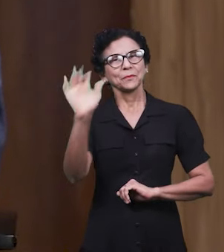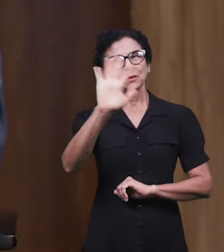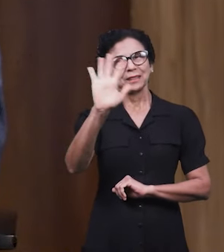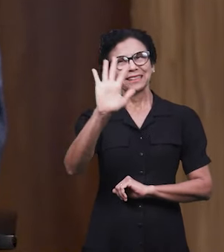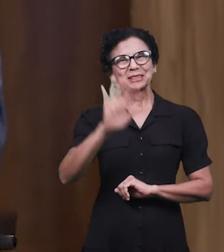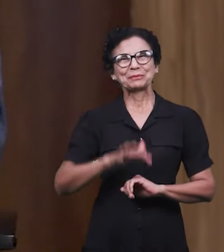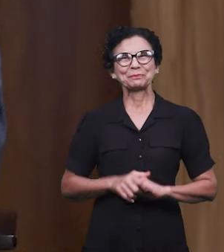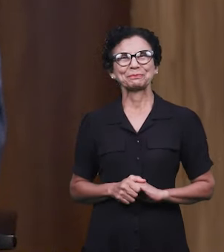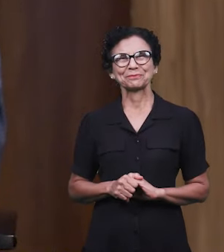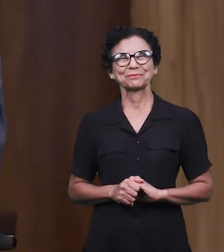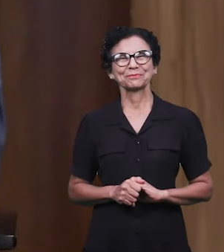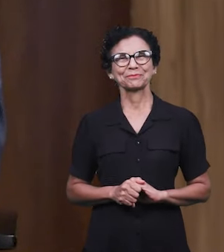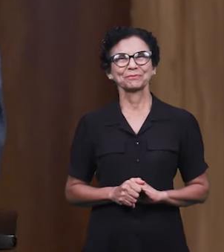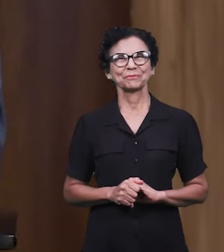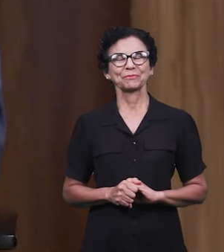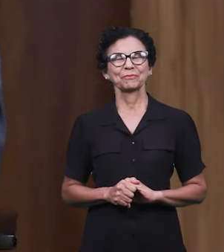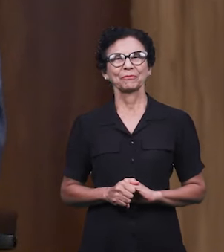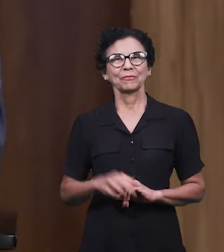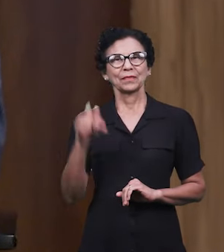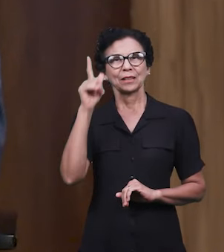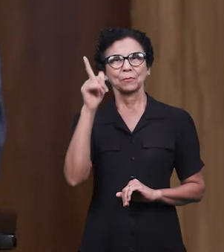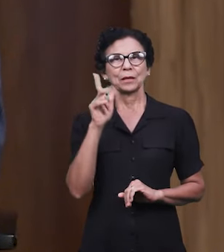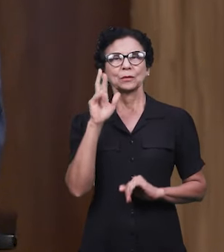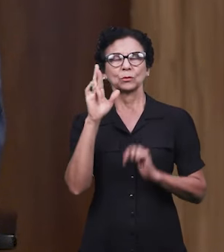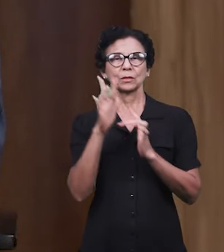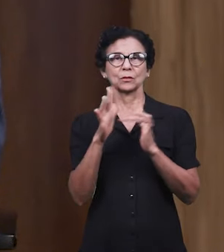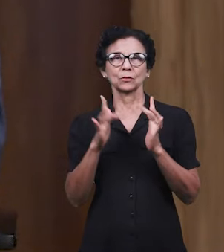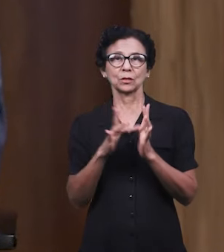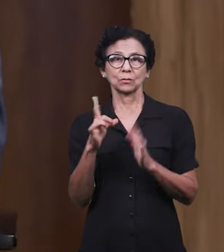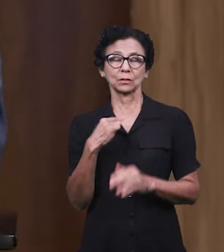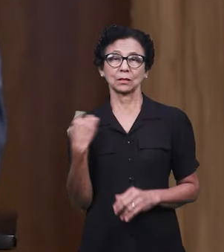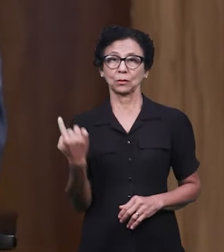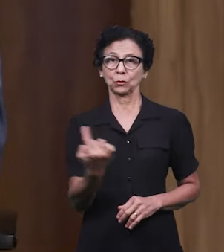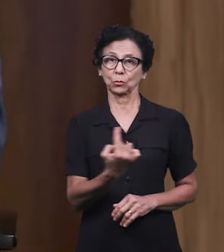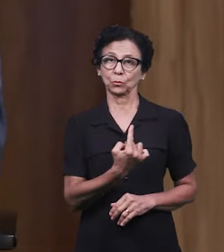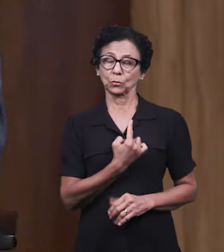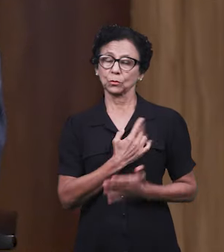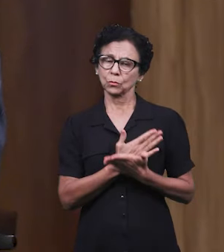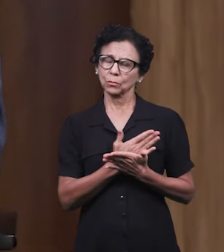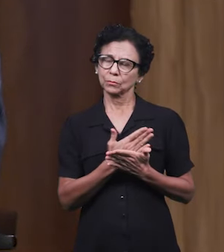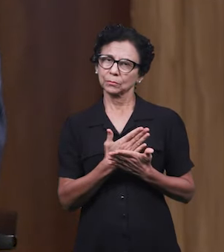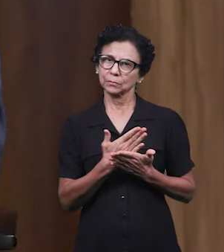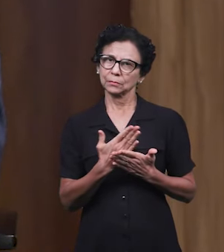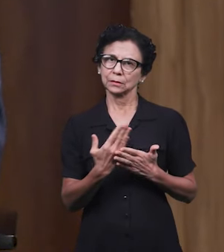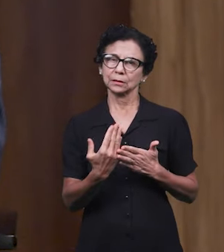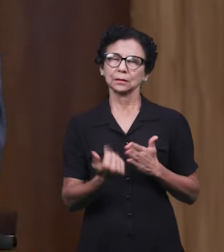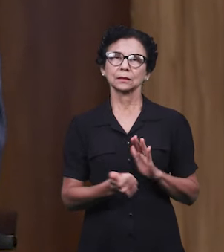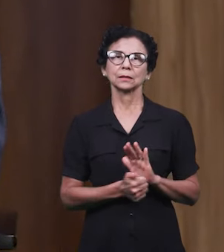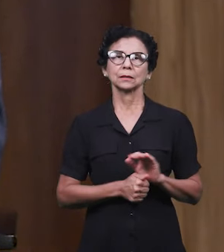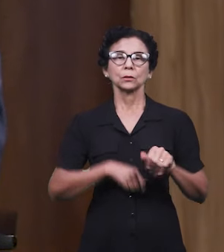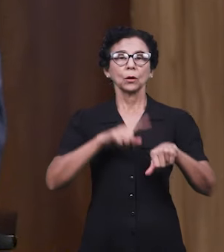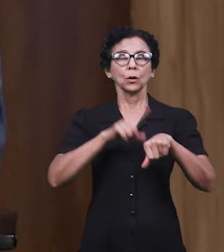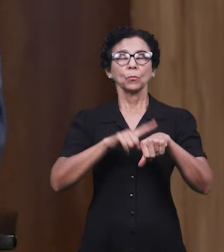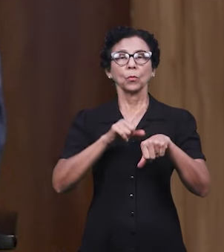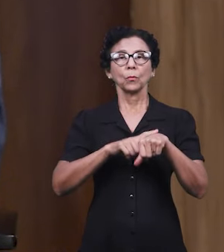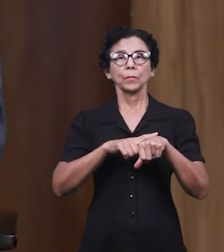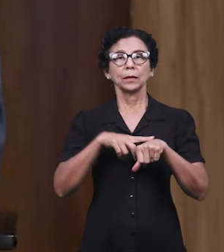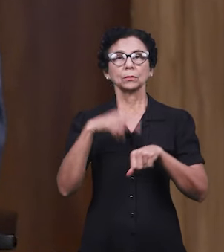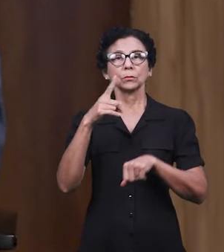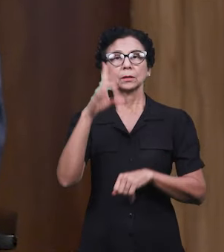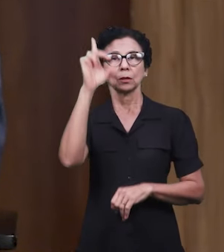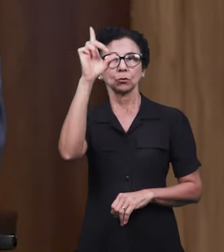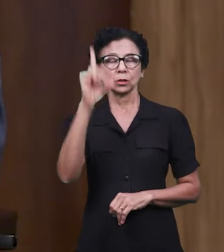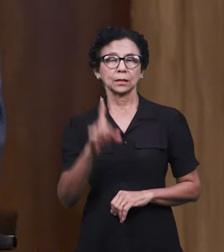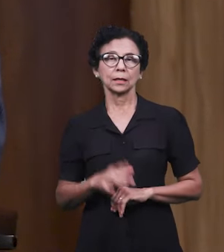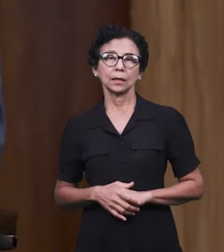Olá, nós cumprimentamos a todos com a paz do Senhor Jesus. Estamos começando mais um programa Momento Direito, um programa